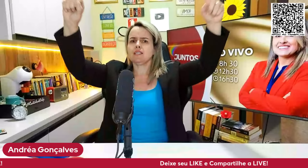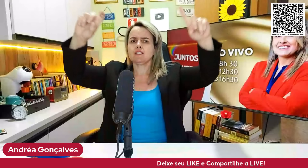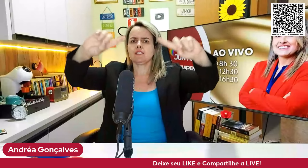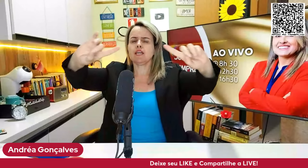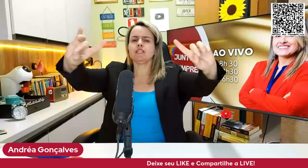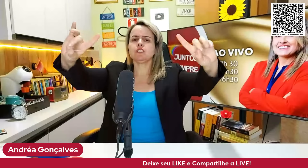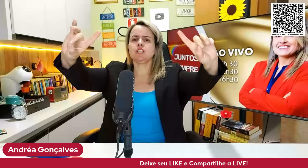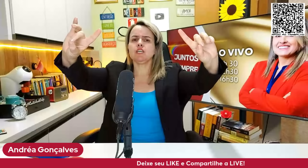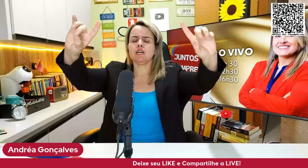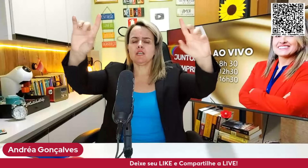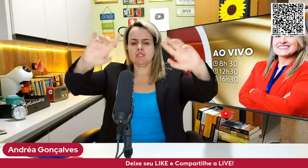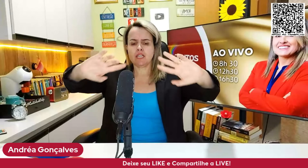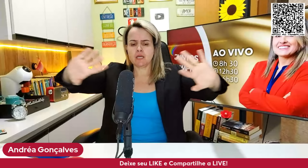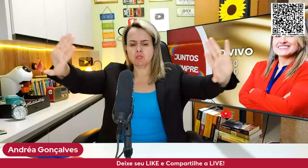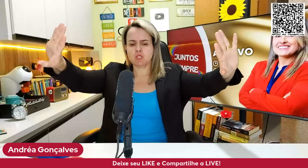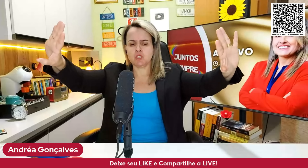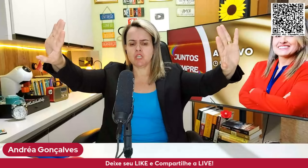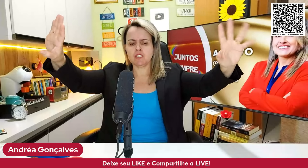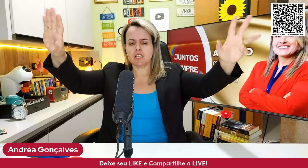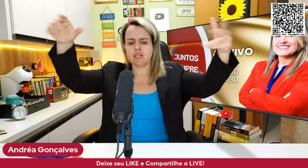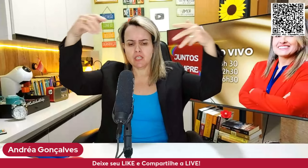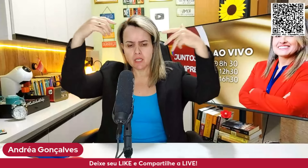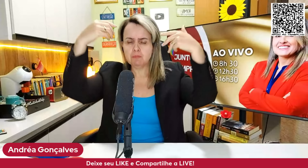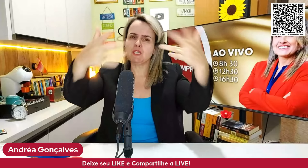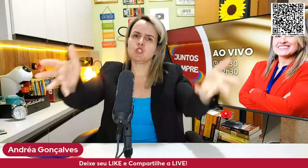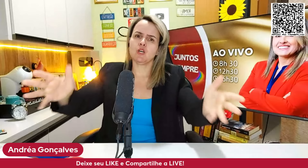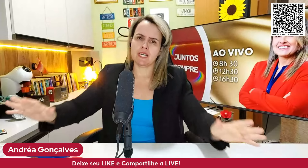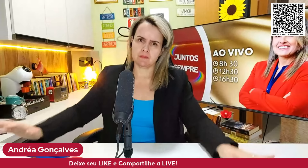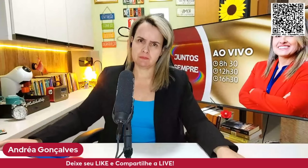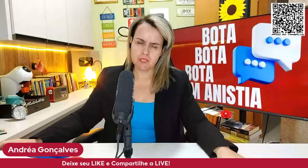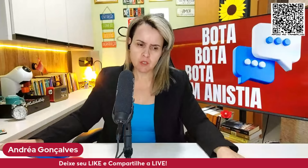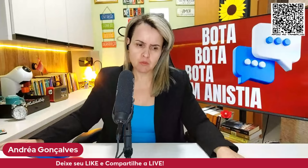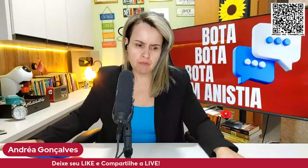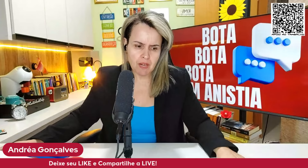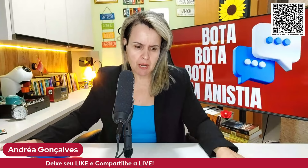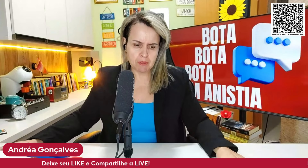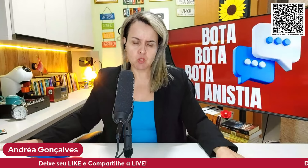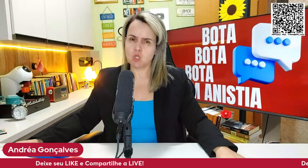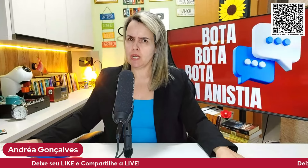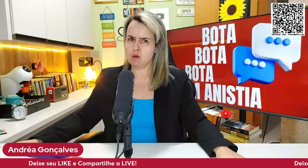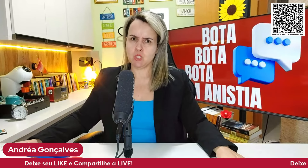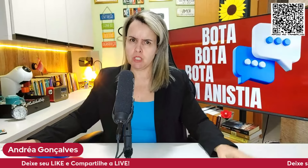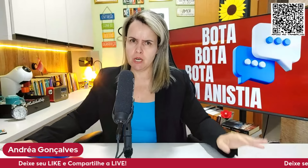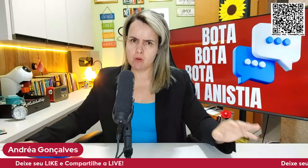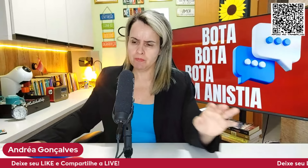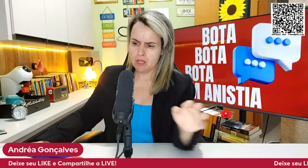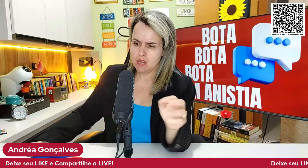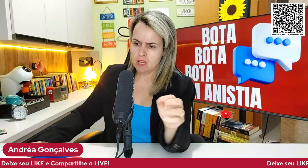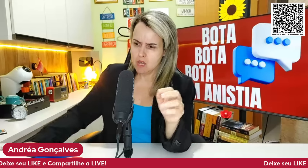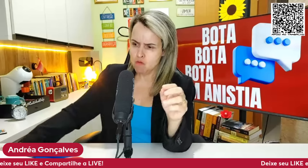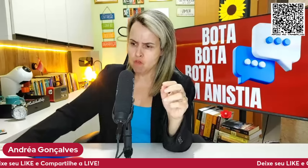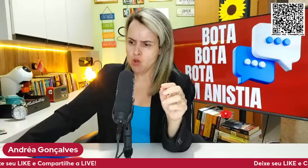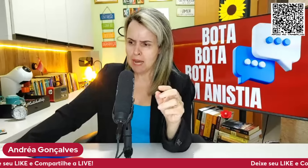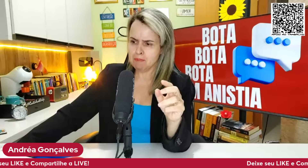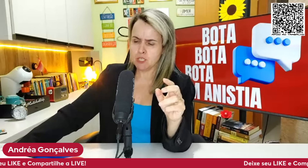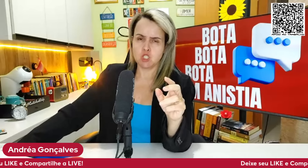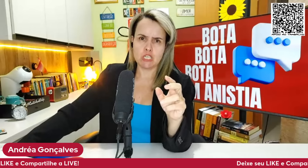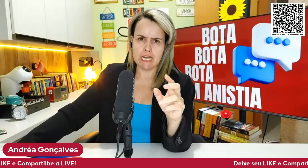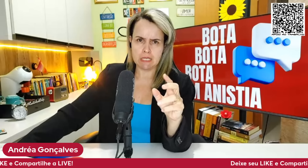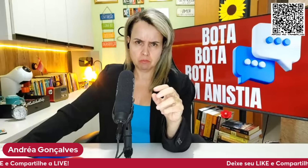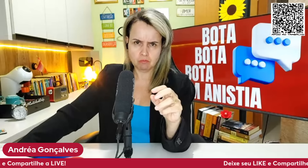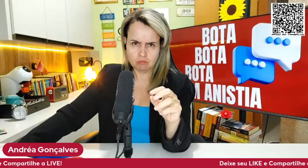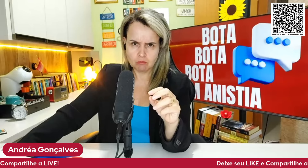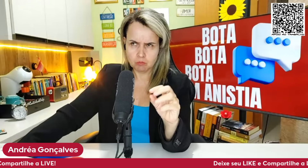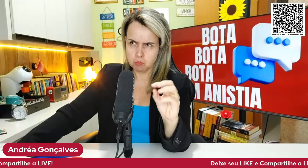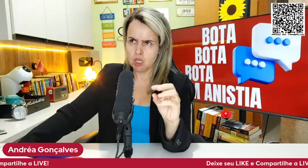sem Anistia queremos justiça e pode chorar eu não vou falar para não chorar hoje não eu vou falar para